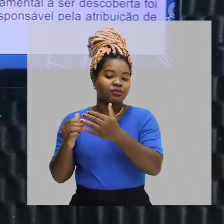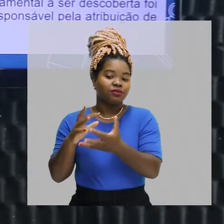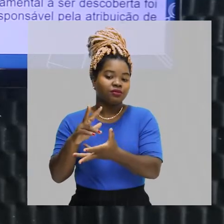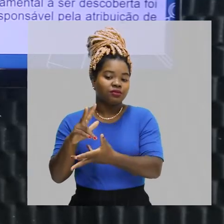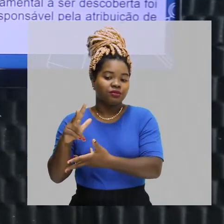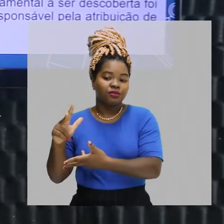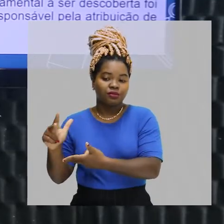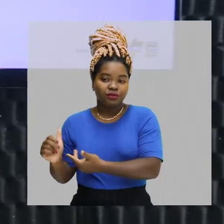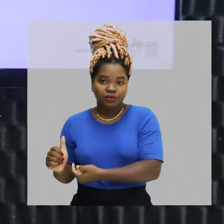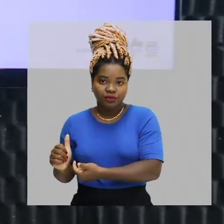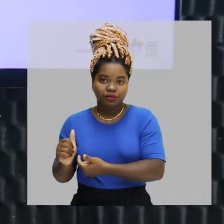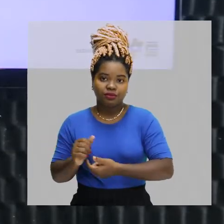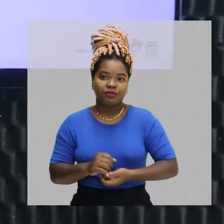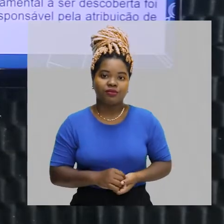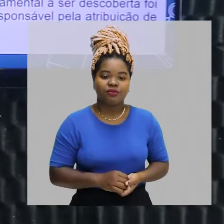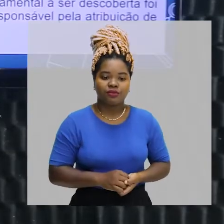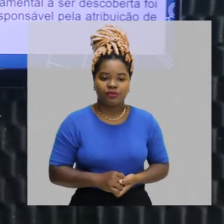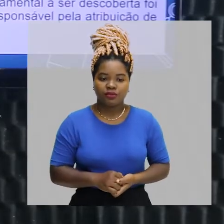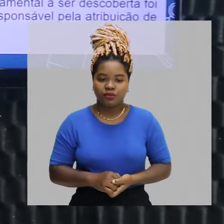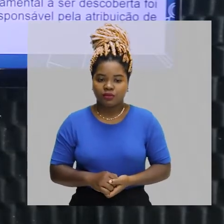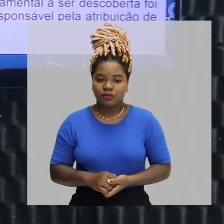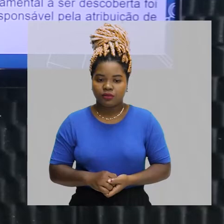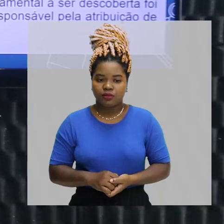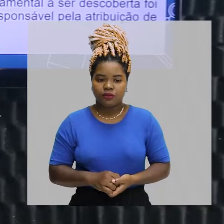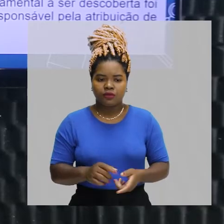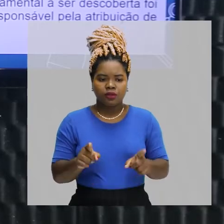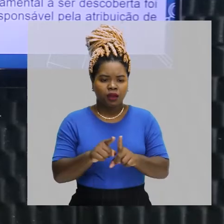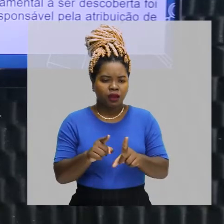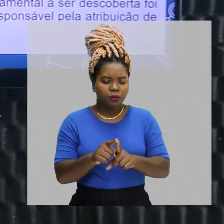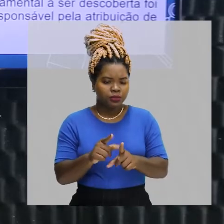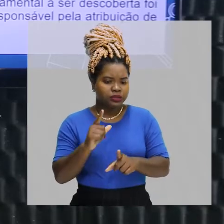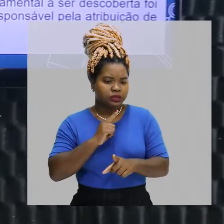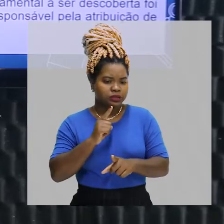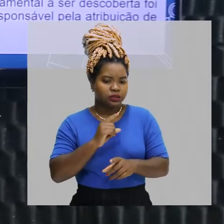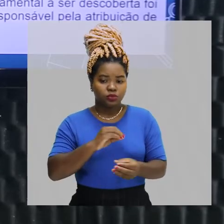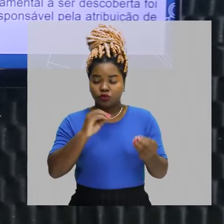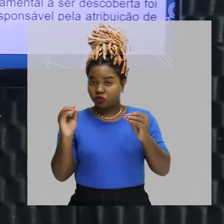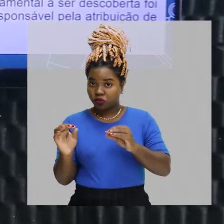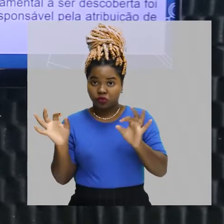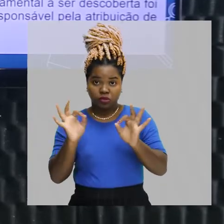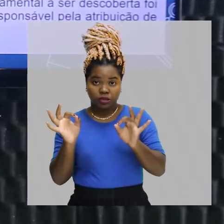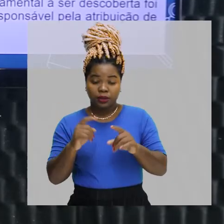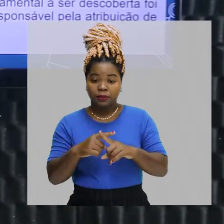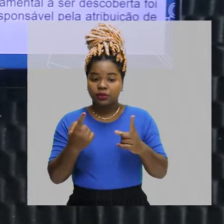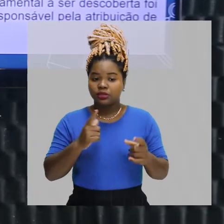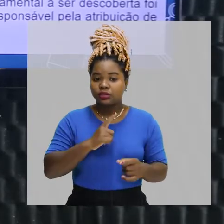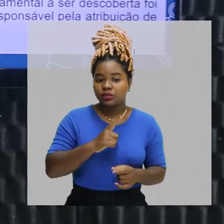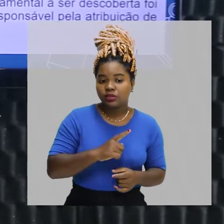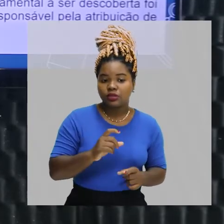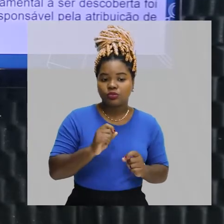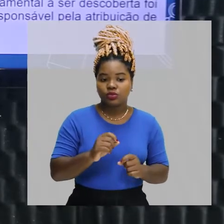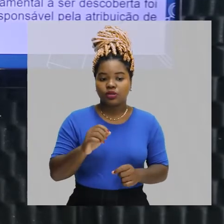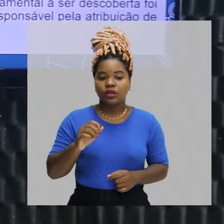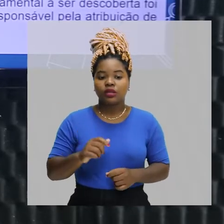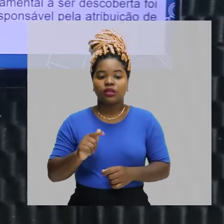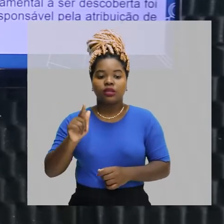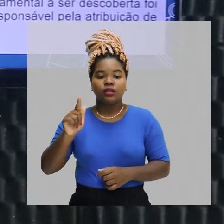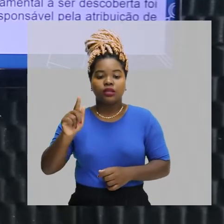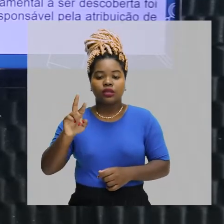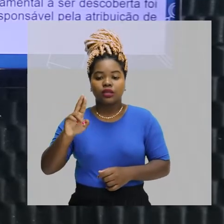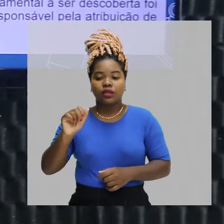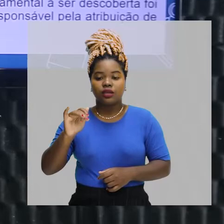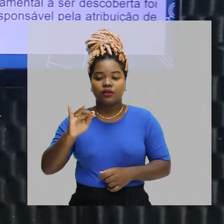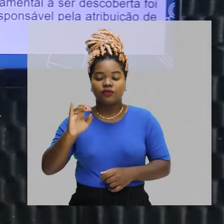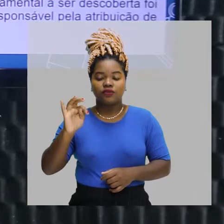universo, tá ok? Aqui nós temos também, não foi colocado, mas nós temos os gravitons, certo? Esses